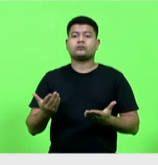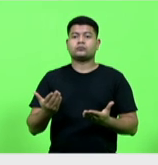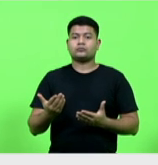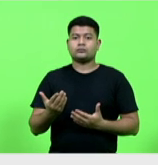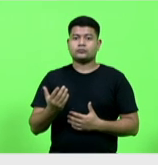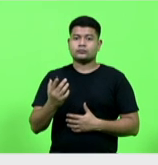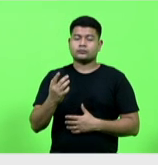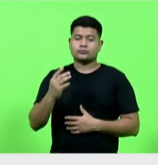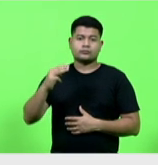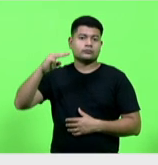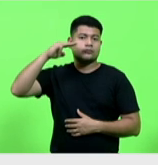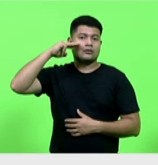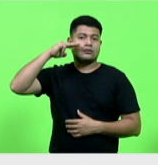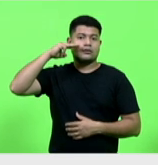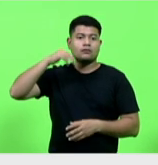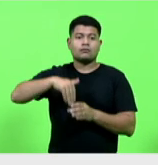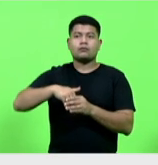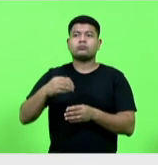deputada Marlene Fengler,